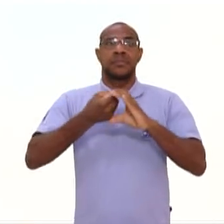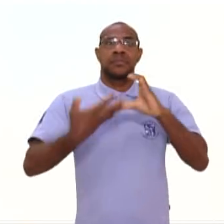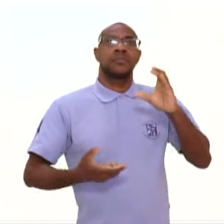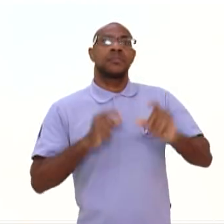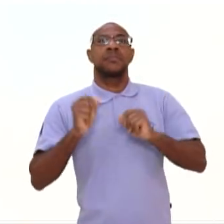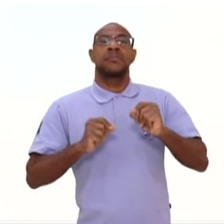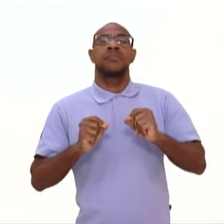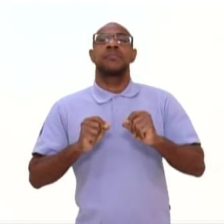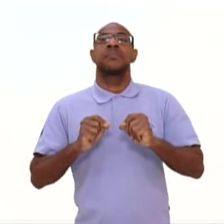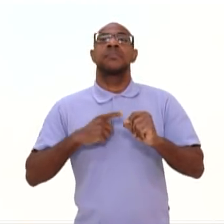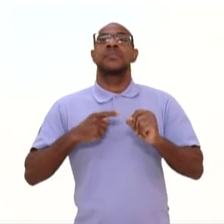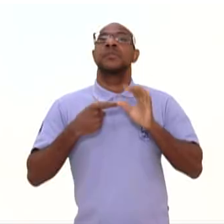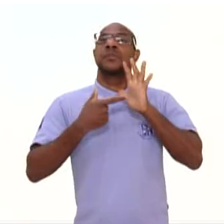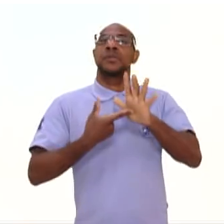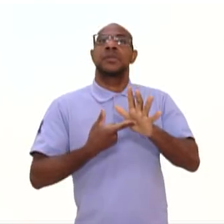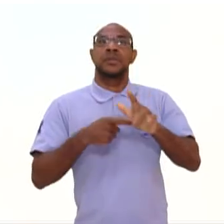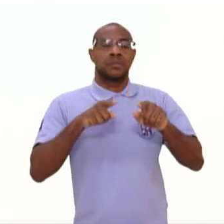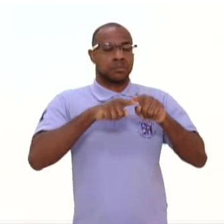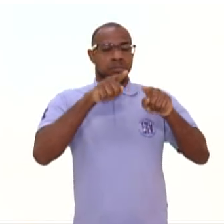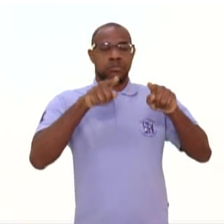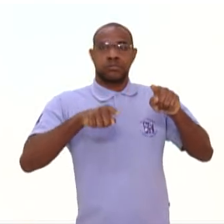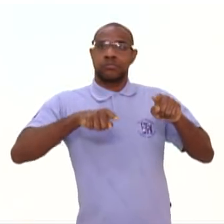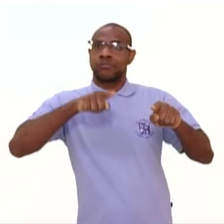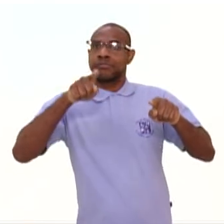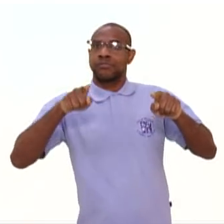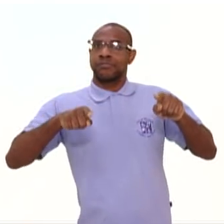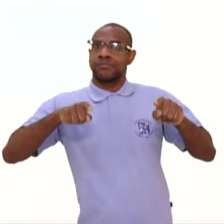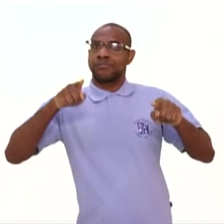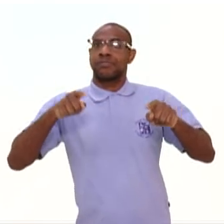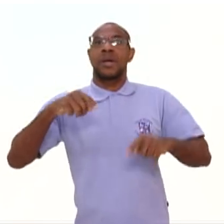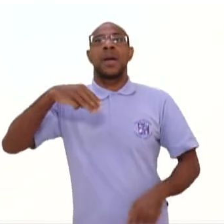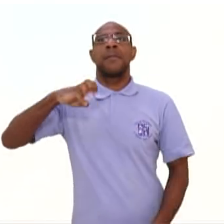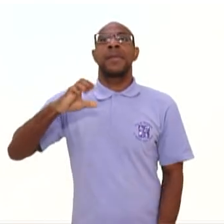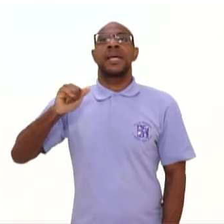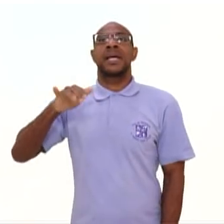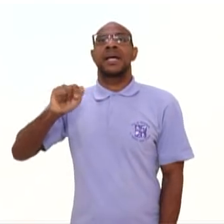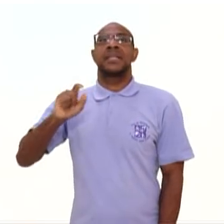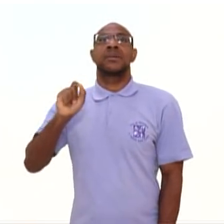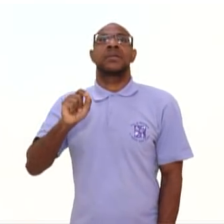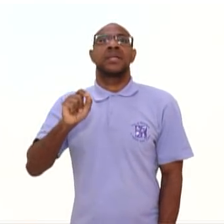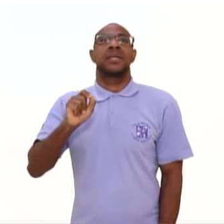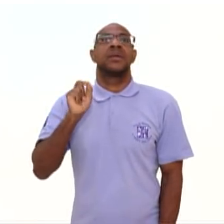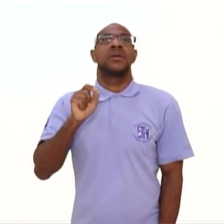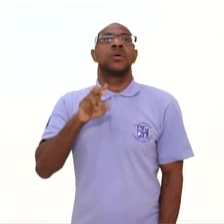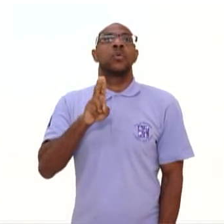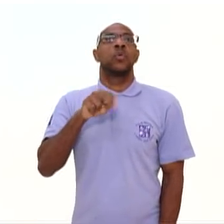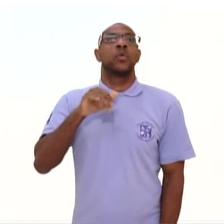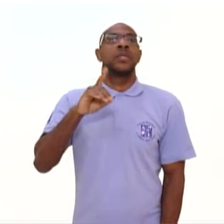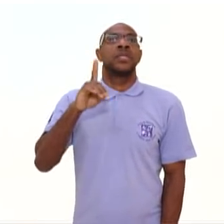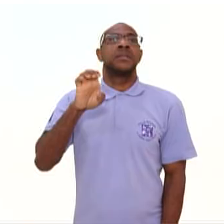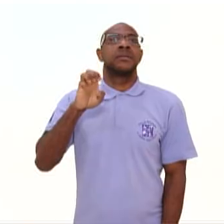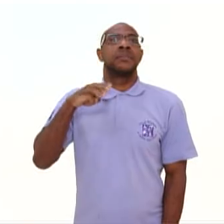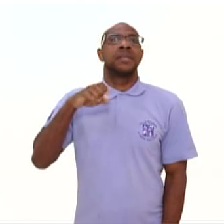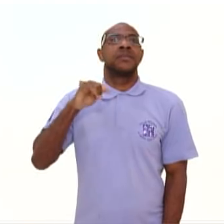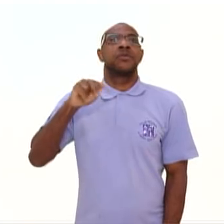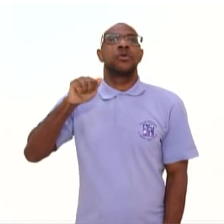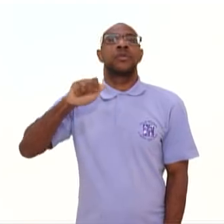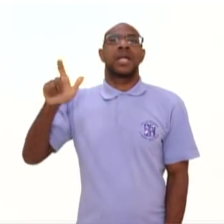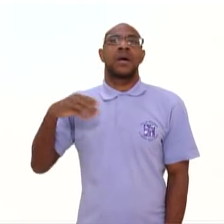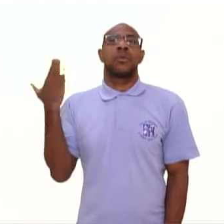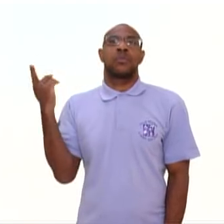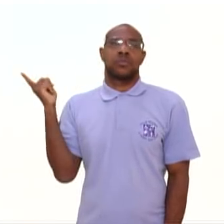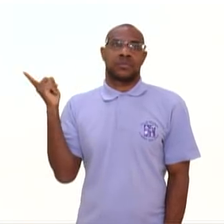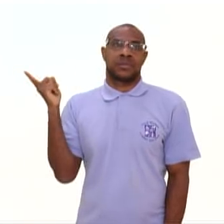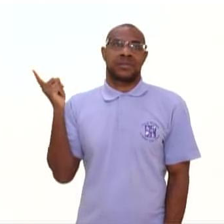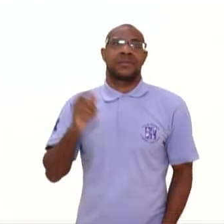caracterizações que as ondas mecânicas elas podem aparecer. Um dos efeitos ali é uma onda unidimensional, aonde se propaga em uma única